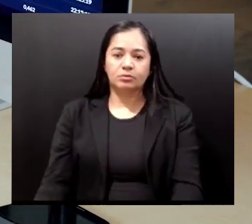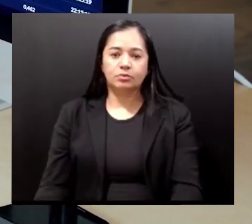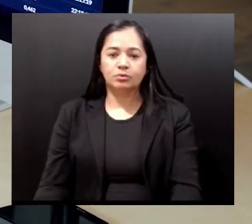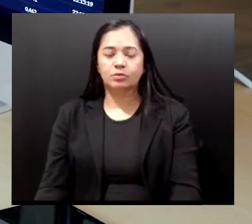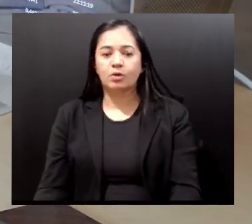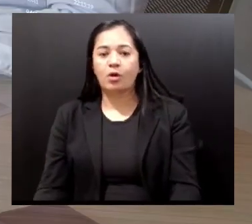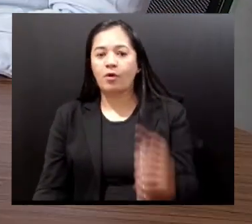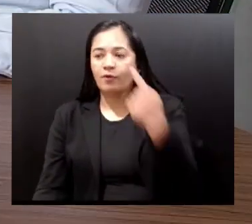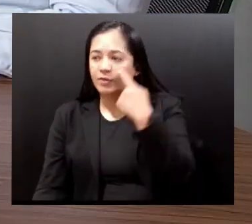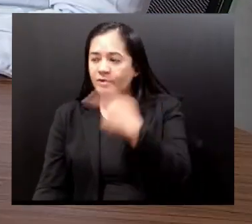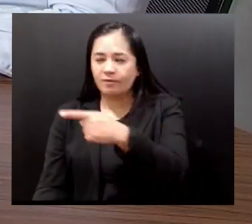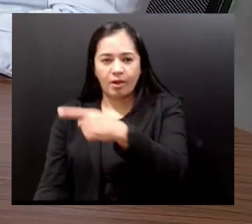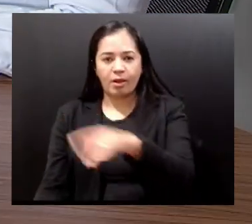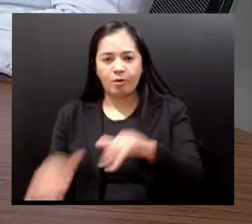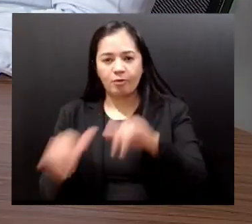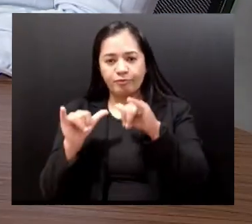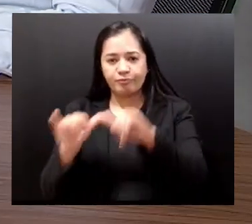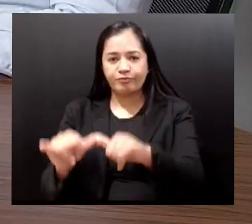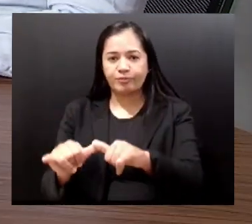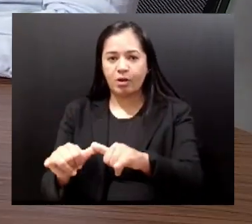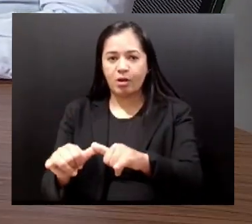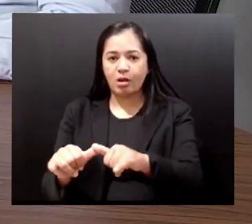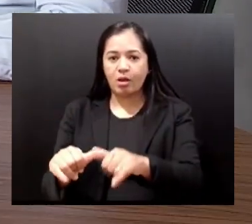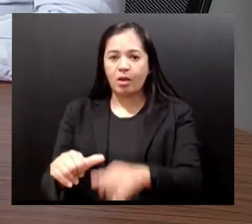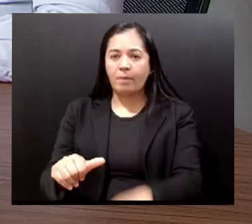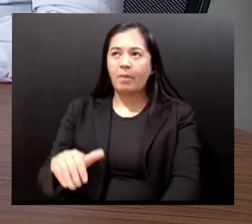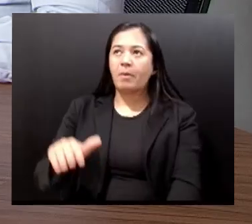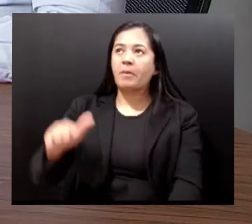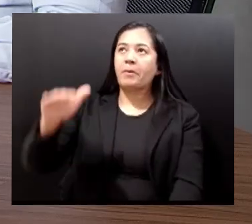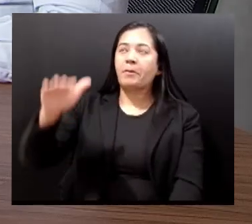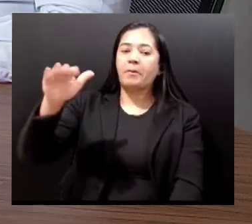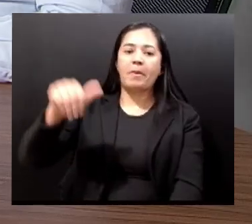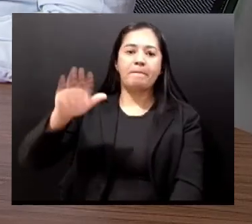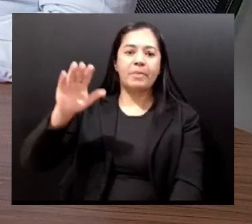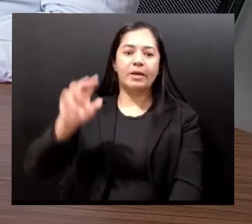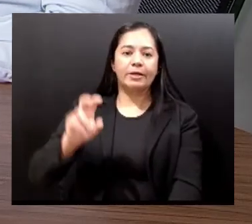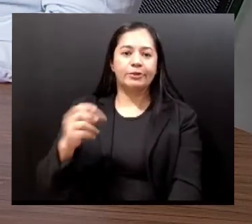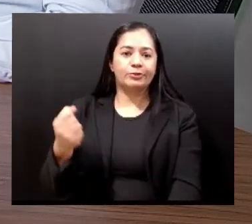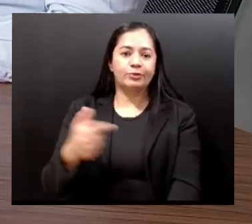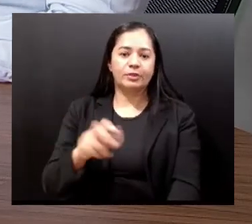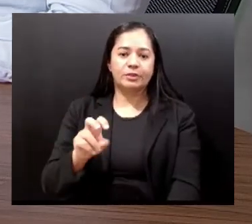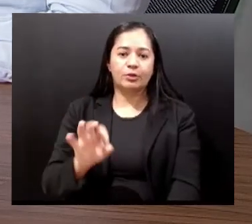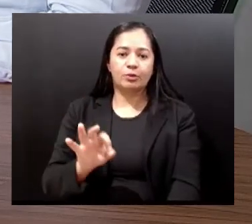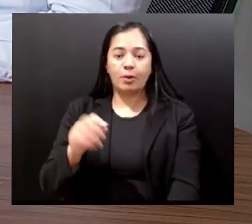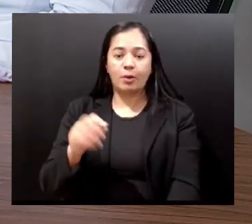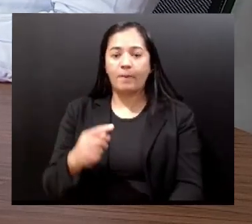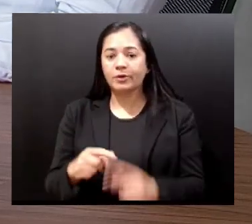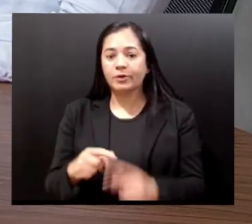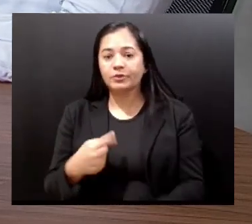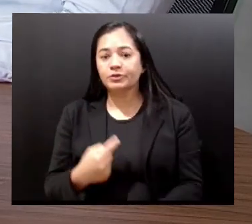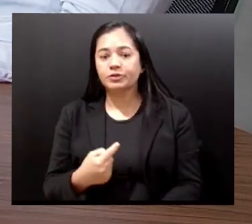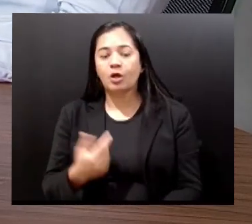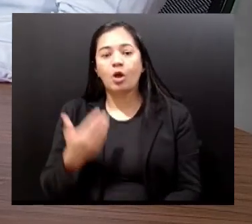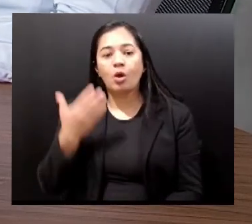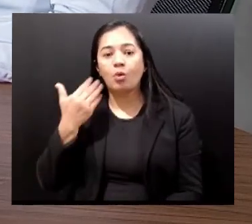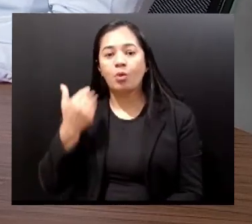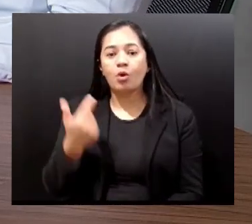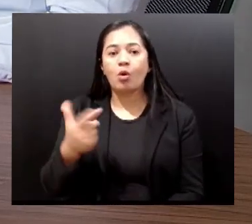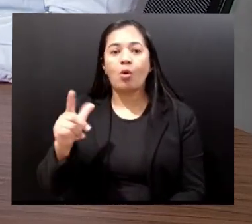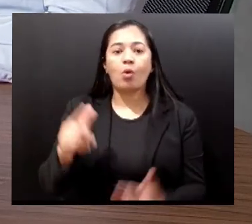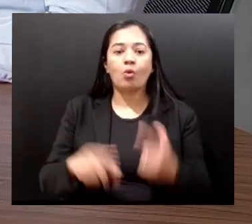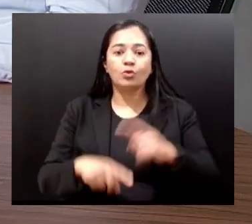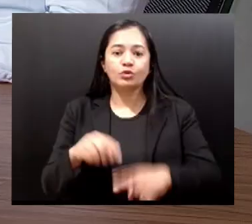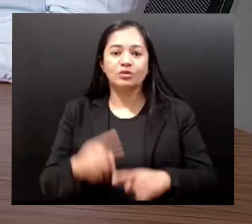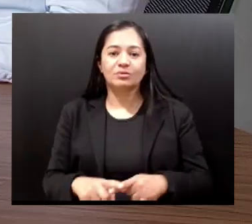coisas subiram mais do que 5%. Porque provavelmente você, eu e quem está nos assistindo, consomem outros produtos que não faz parte da cesta do